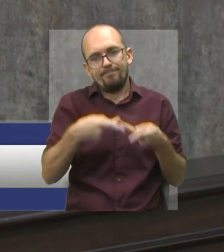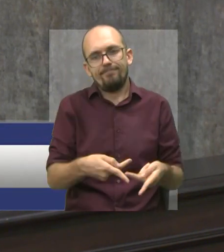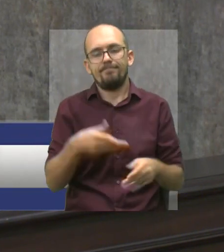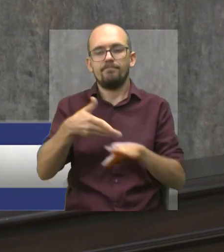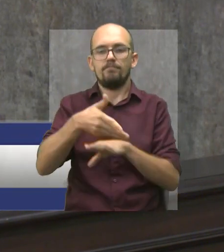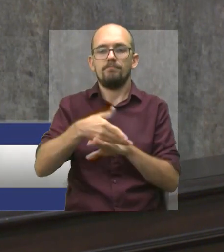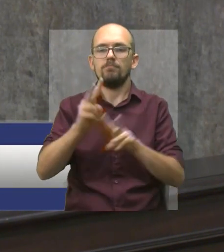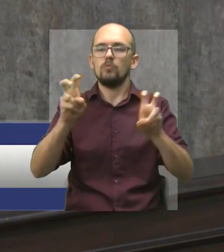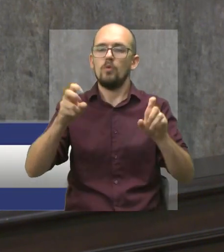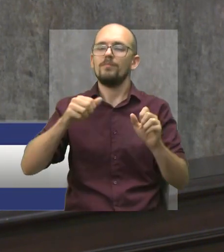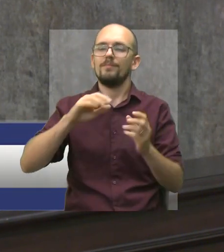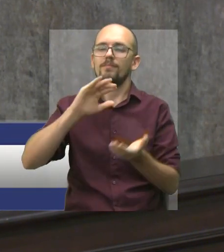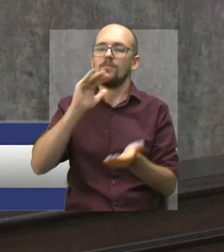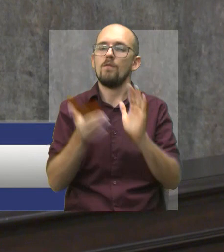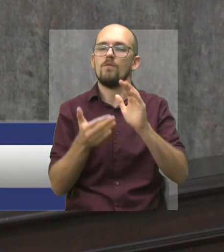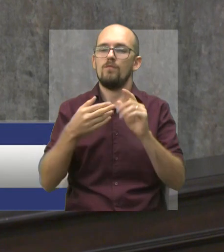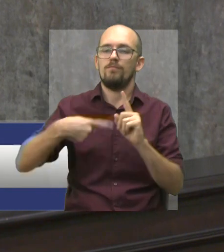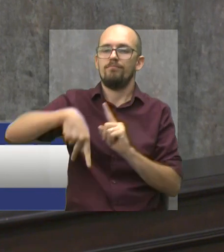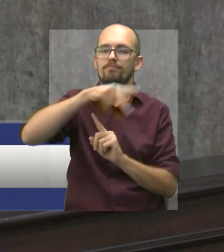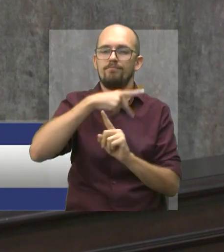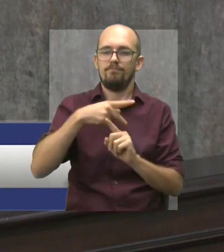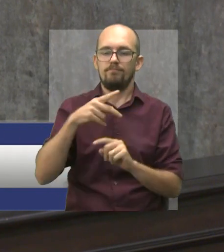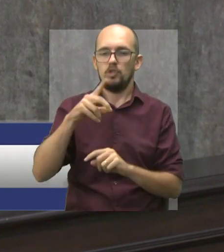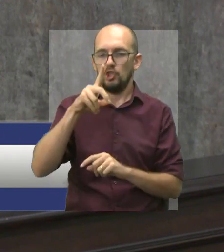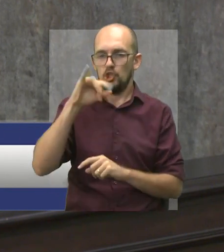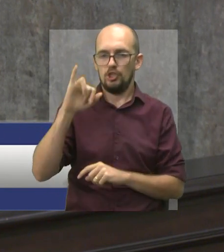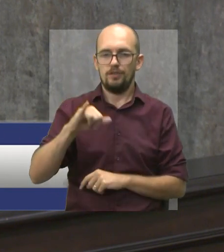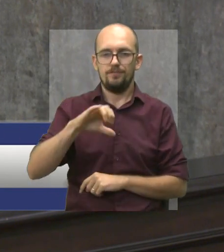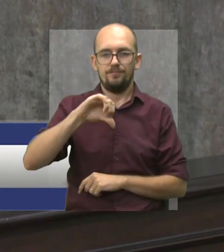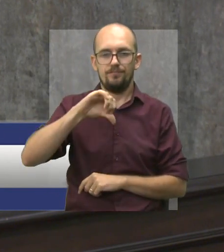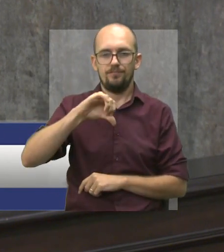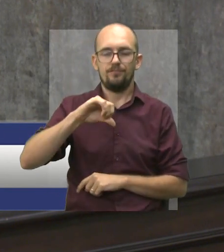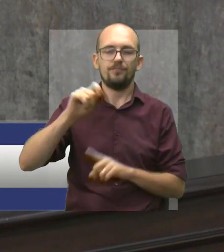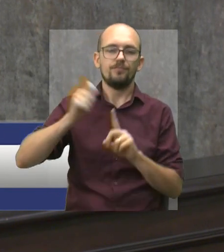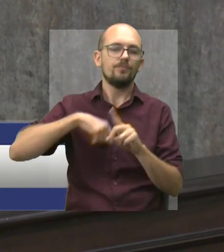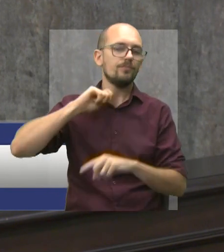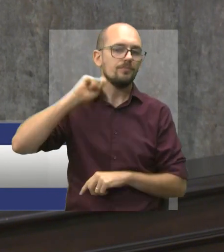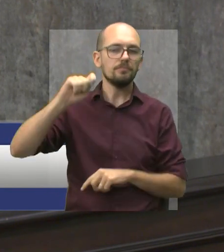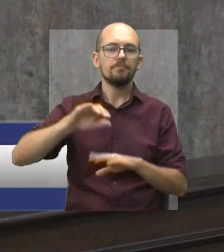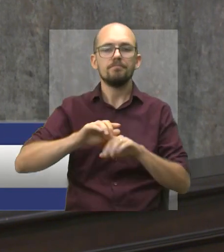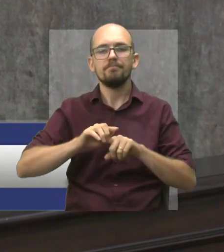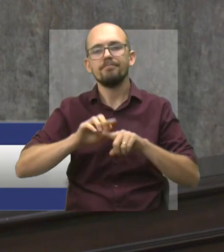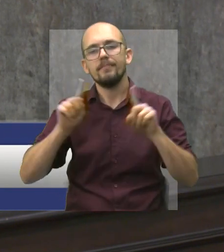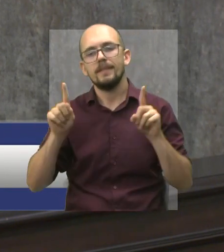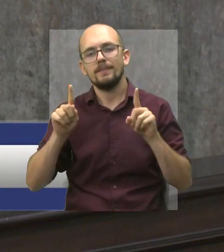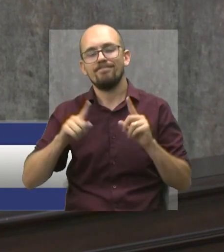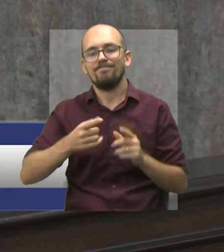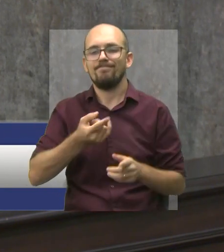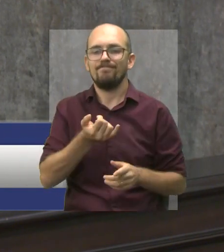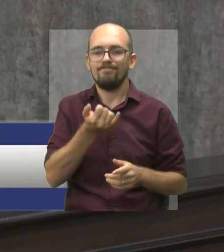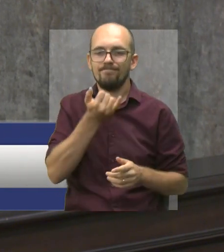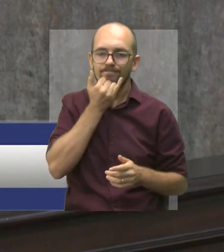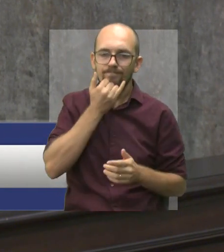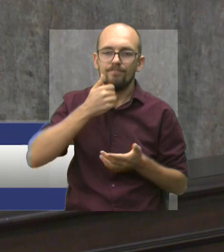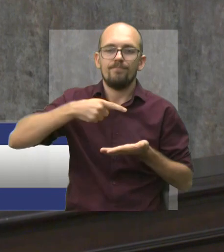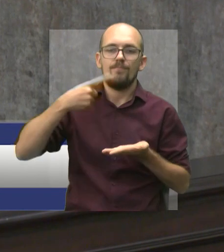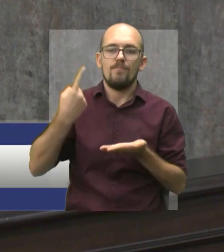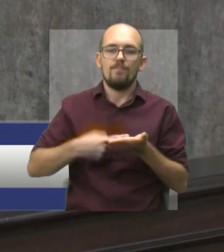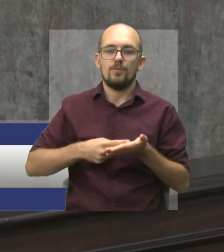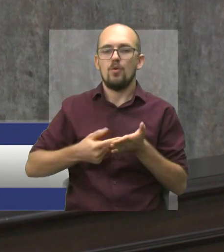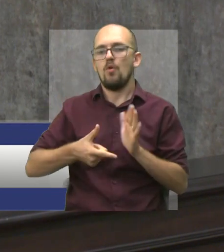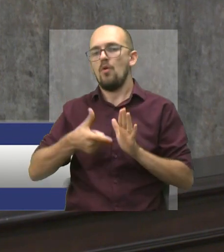palestra sobre a reforma da Previdência realizada no dia 9 de abril. No entanto, por compromissos assumidos anteriormente,